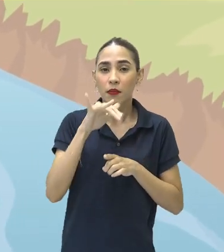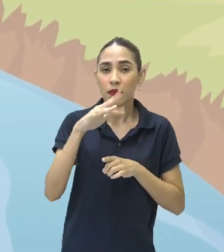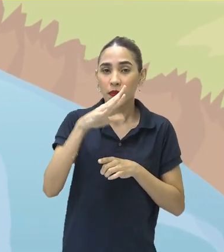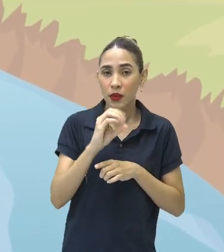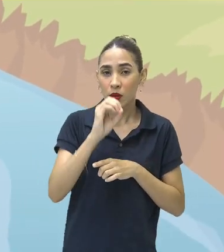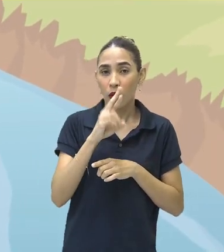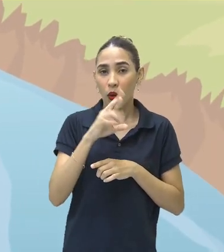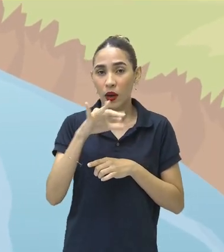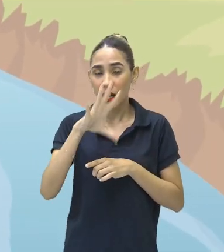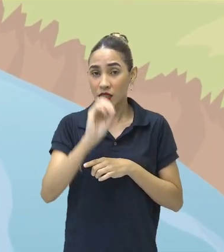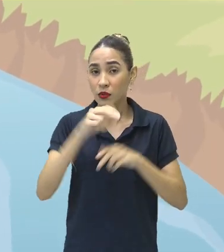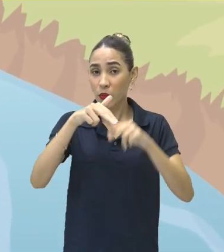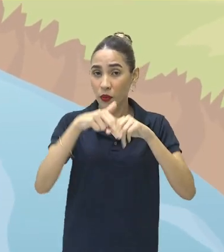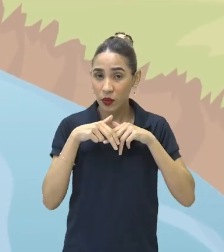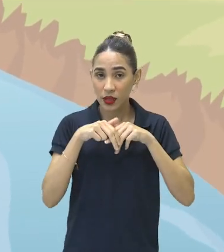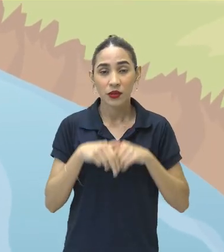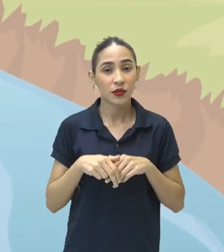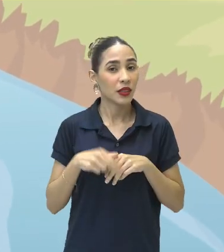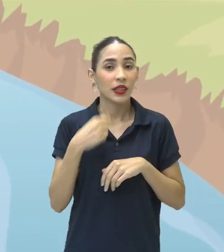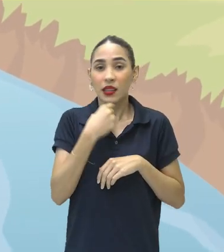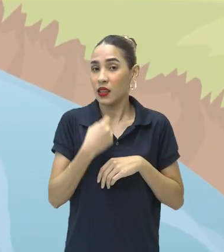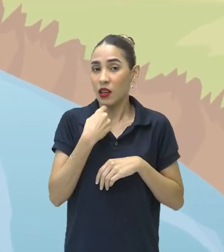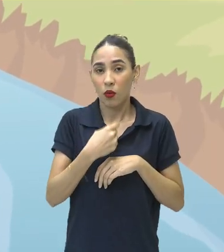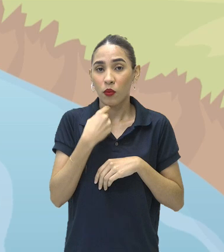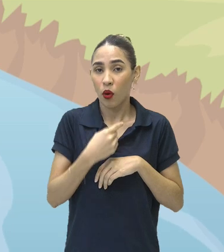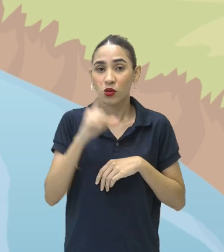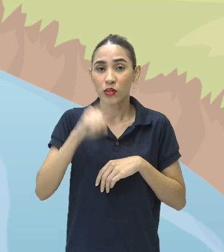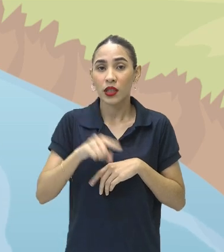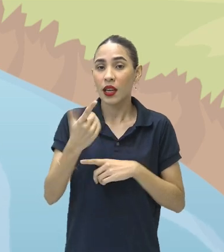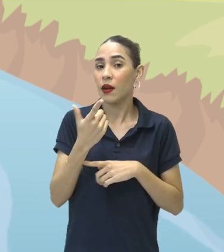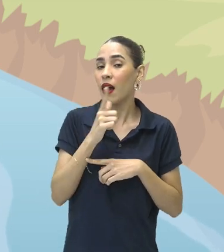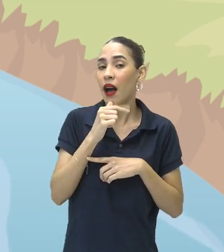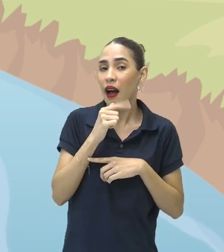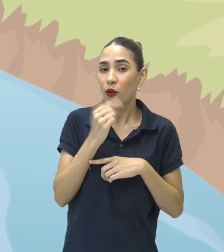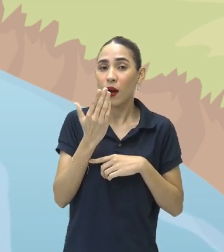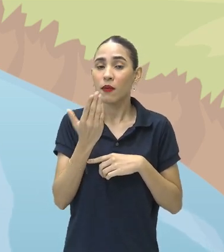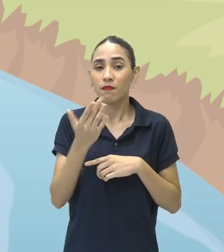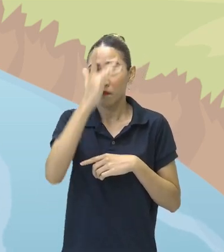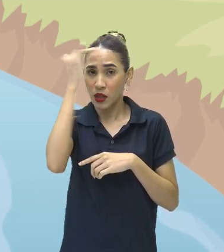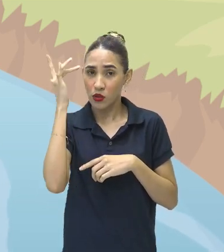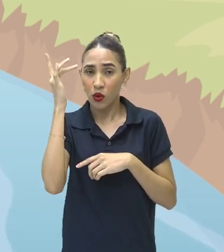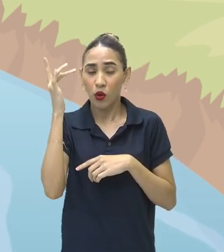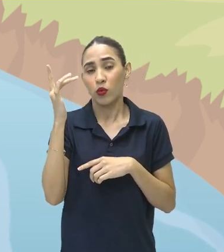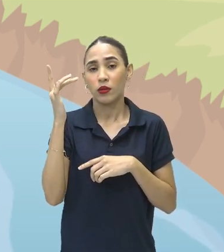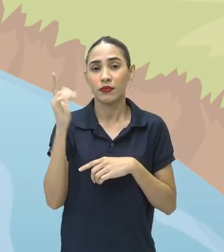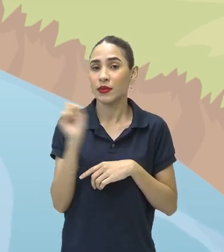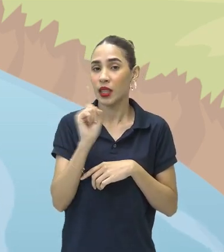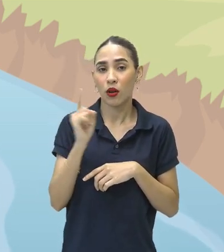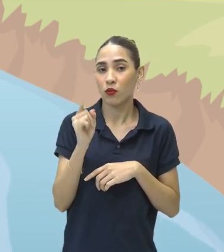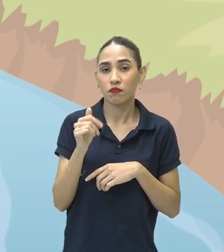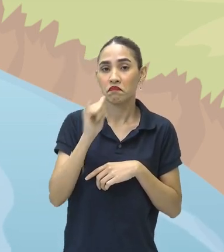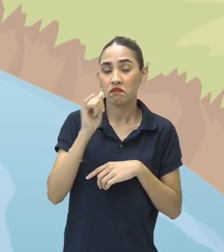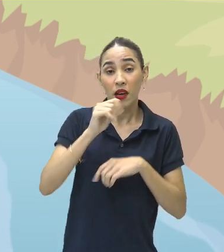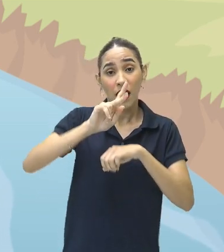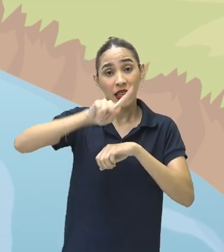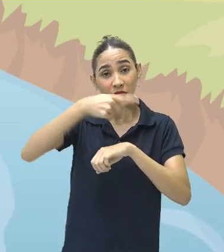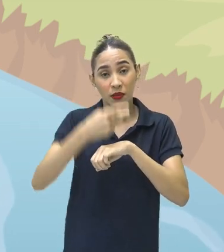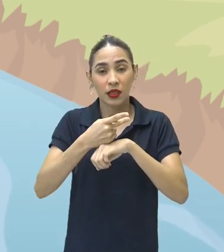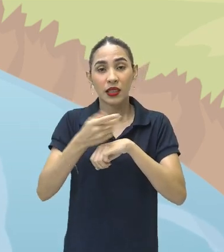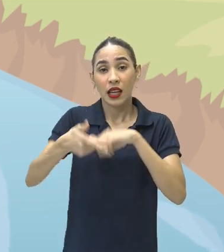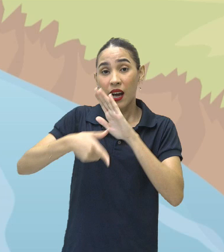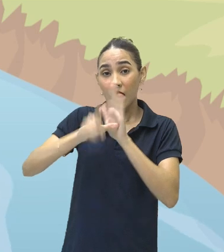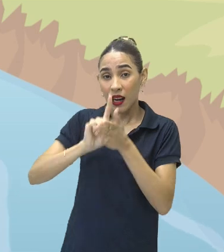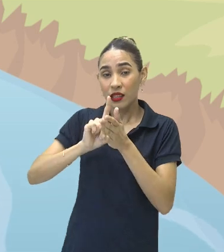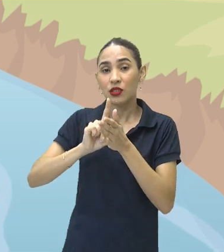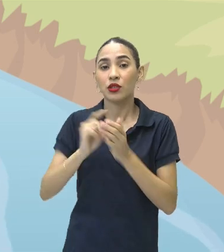micro-organismos, e por isso não pode ser consumida pelas pessoas em sua forma bruta antes do tratamento,